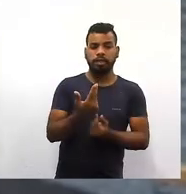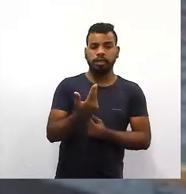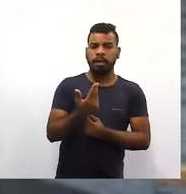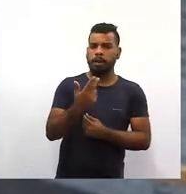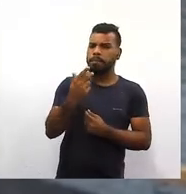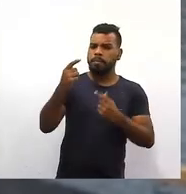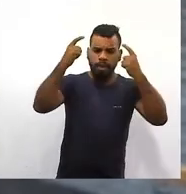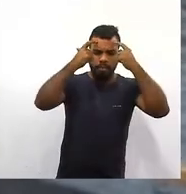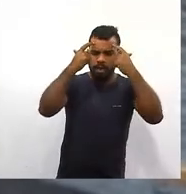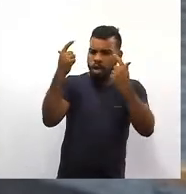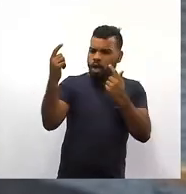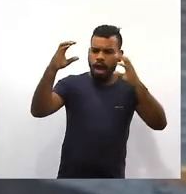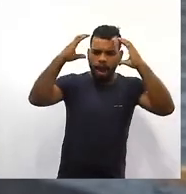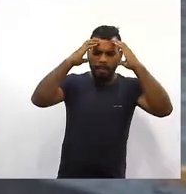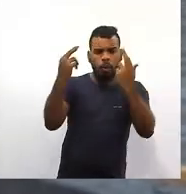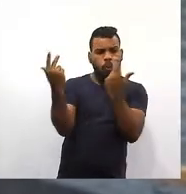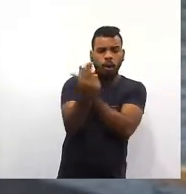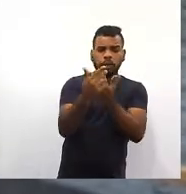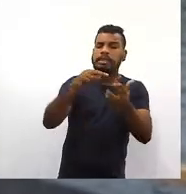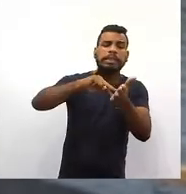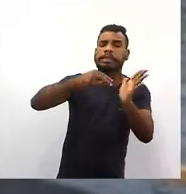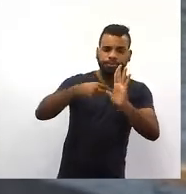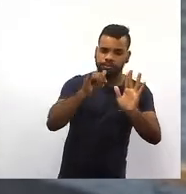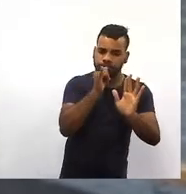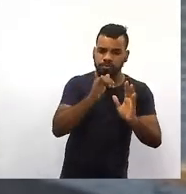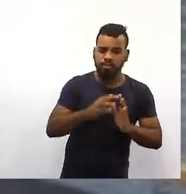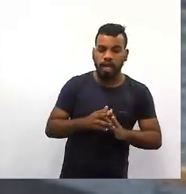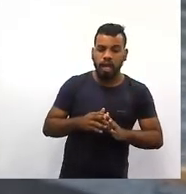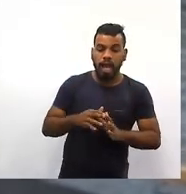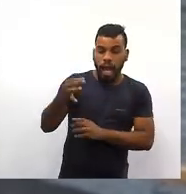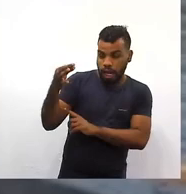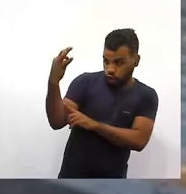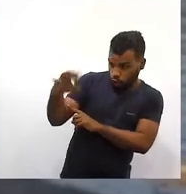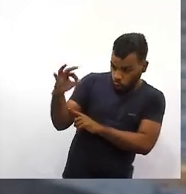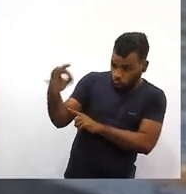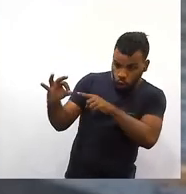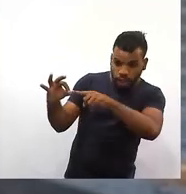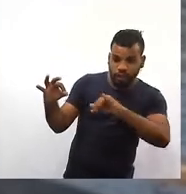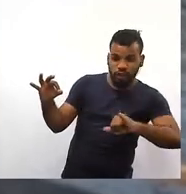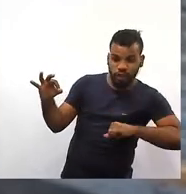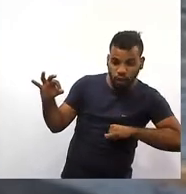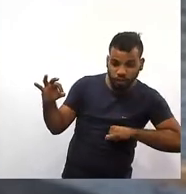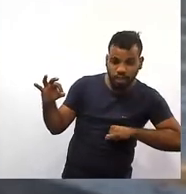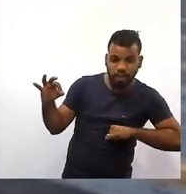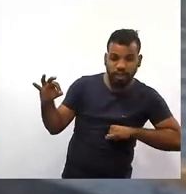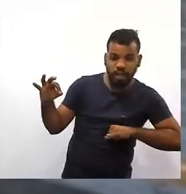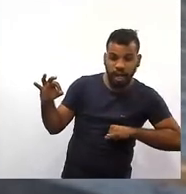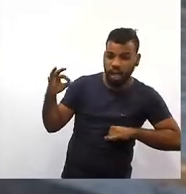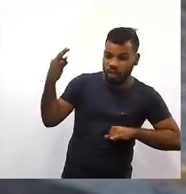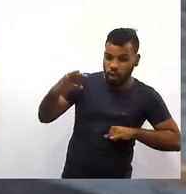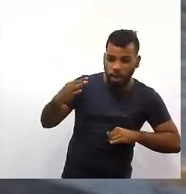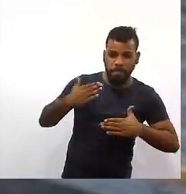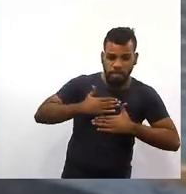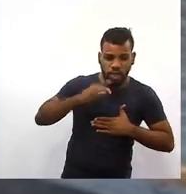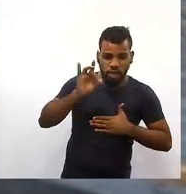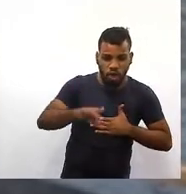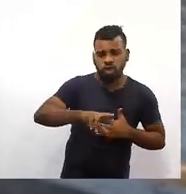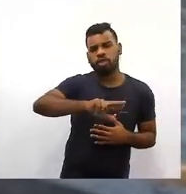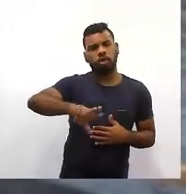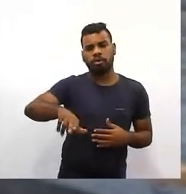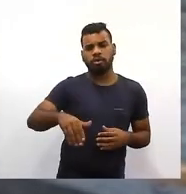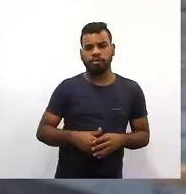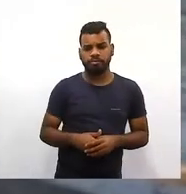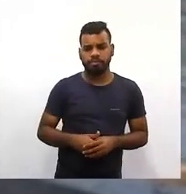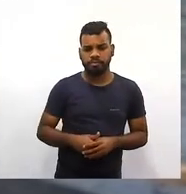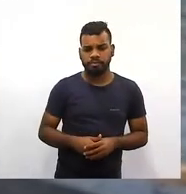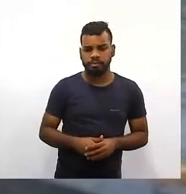grande que a custa que se equilibra. Ou seja, essa dor não é só minha. Essa